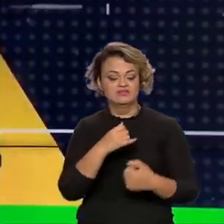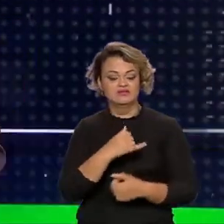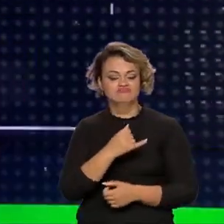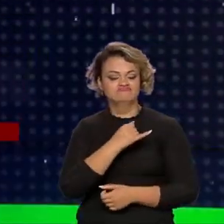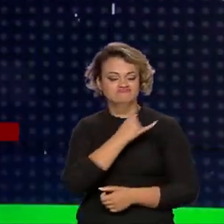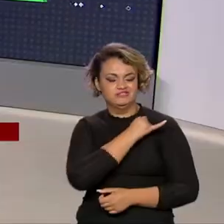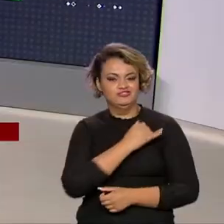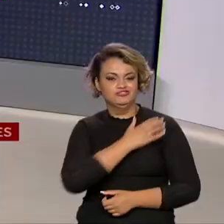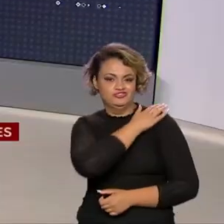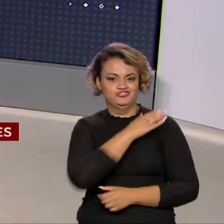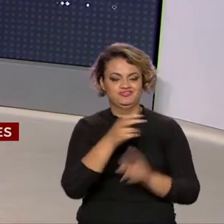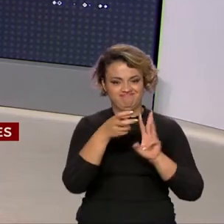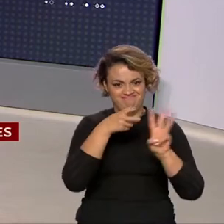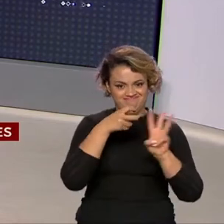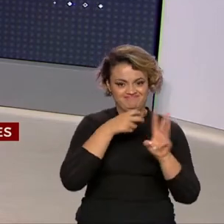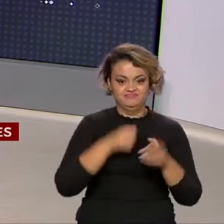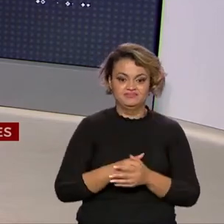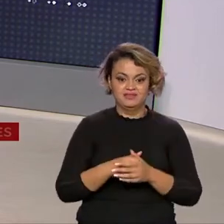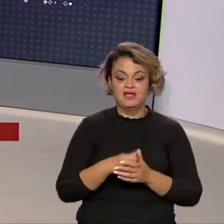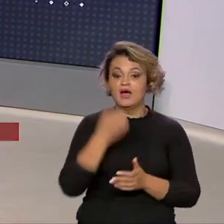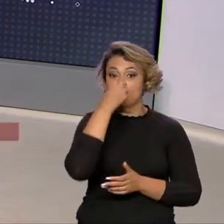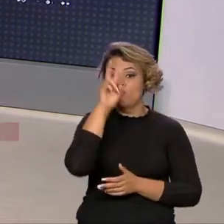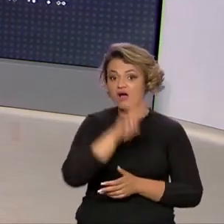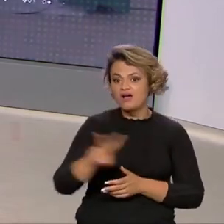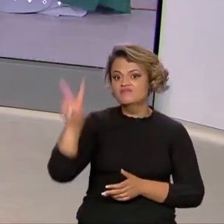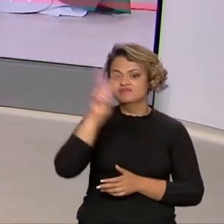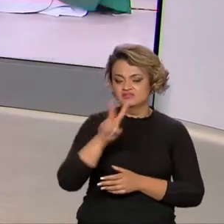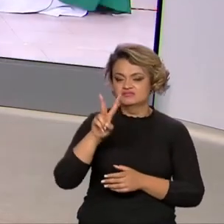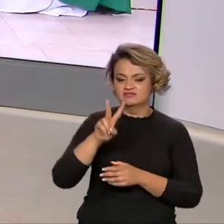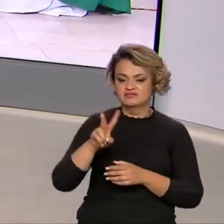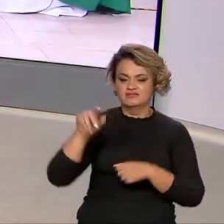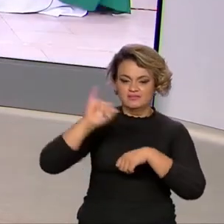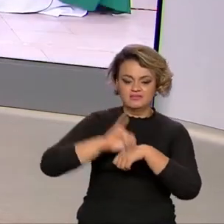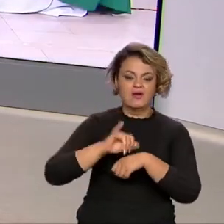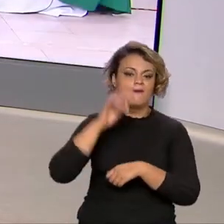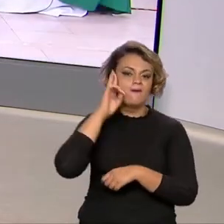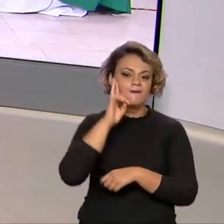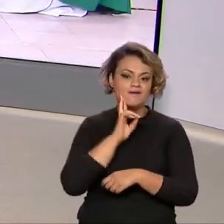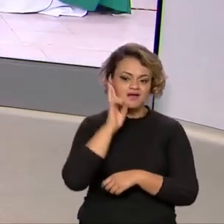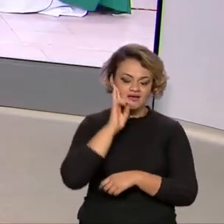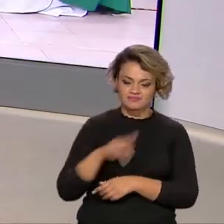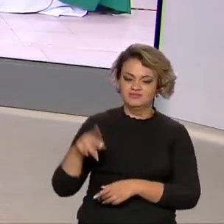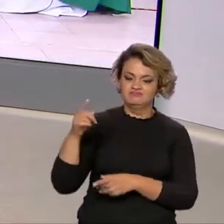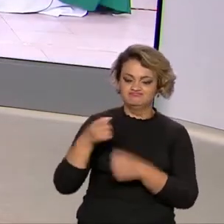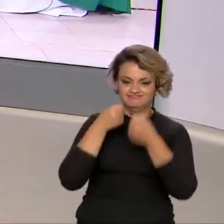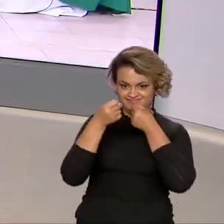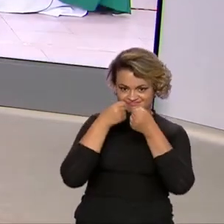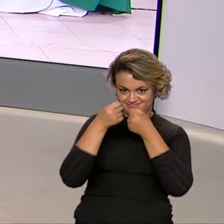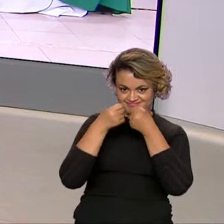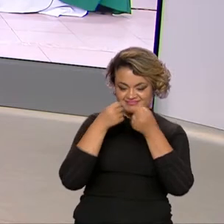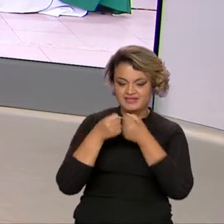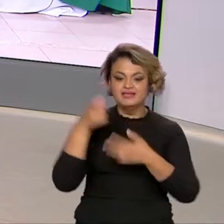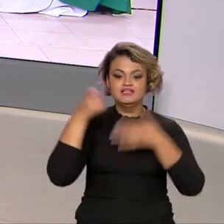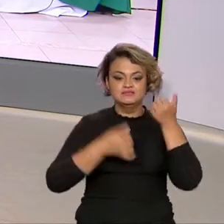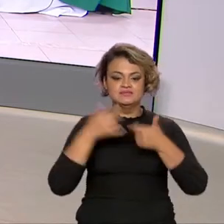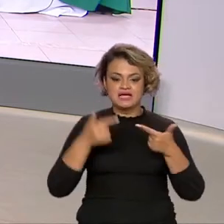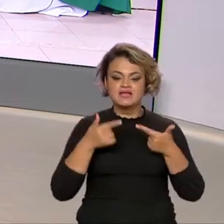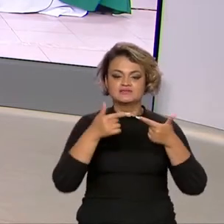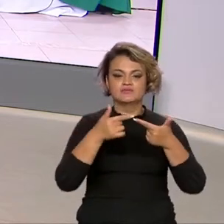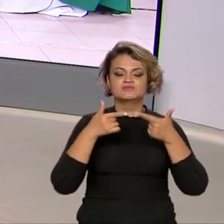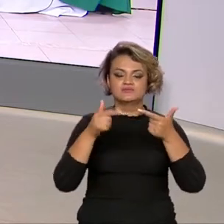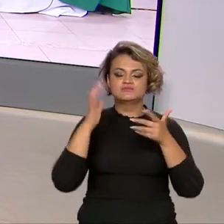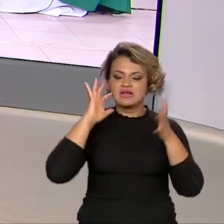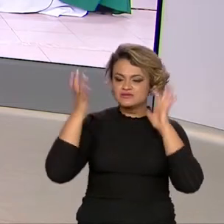Yanomami. Nós vamos agora à Boa Vista, em Roraima, acompanhar ao vivo uma coletiva de imprensa que detalha as ações